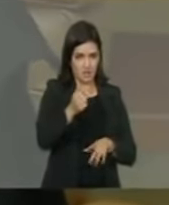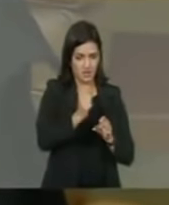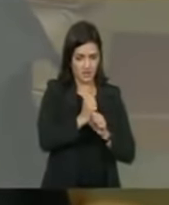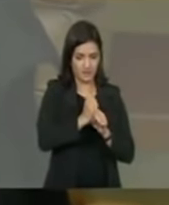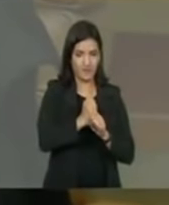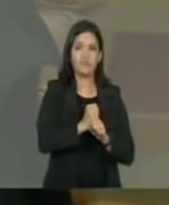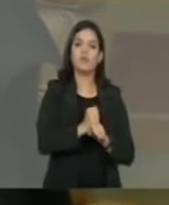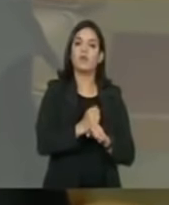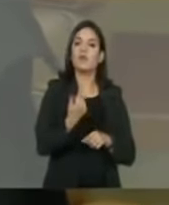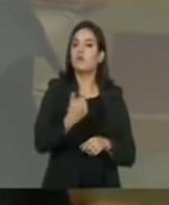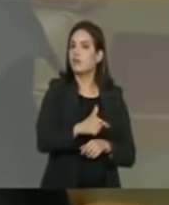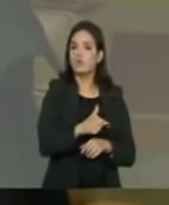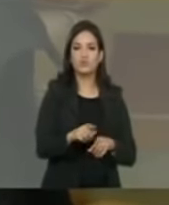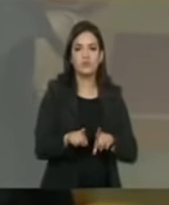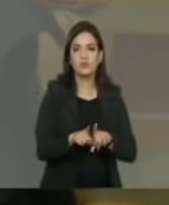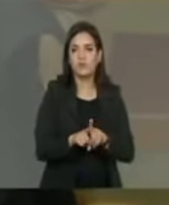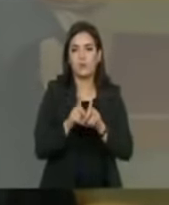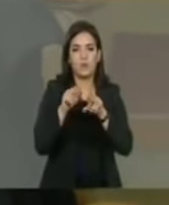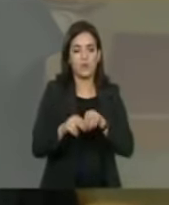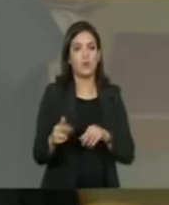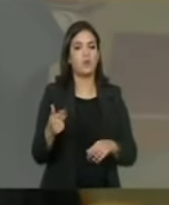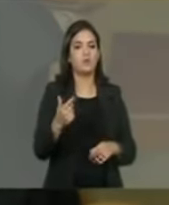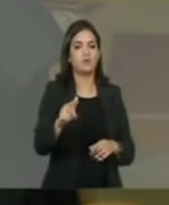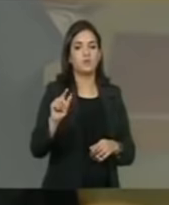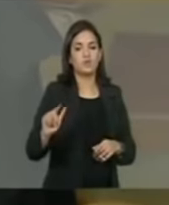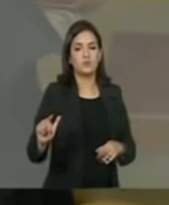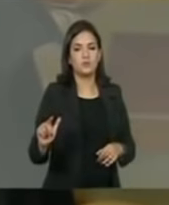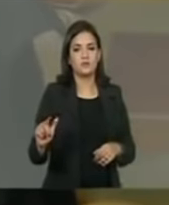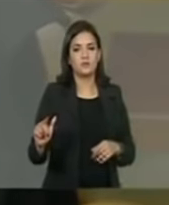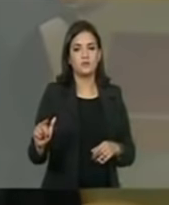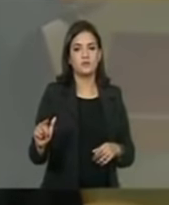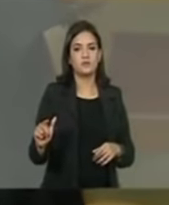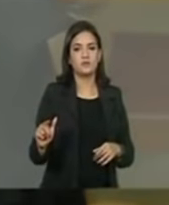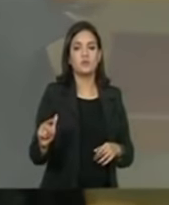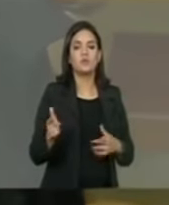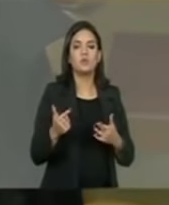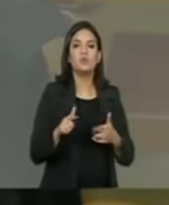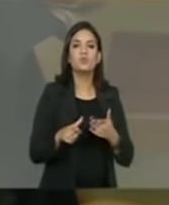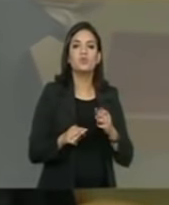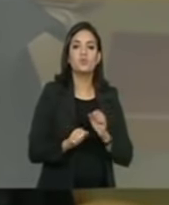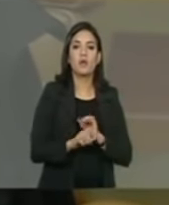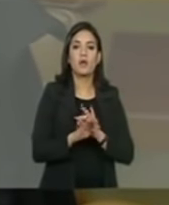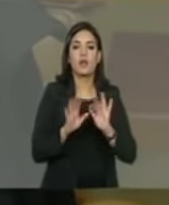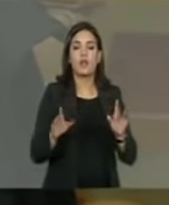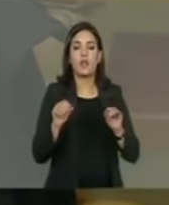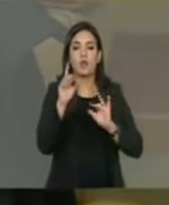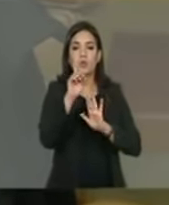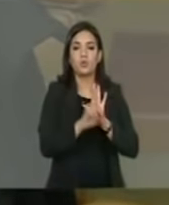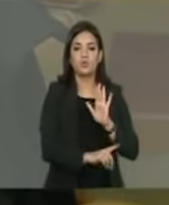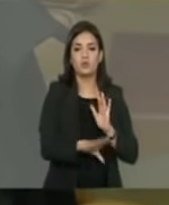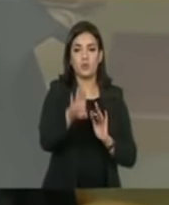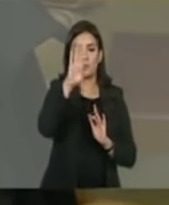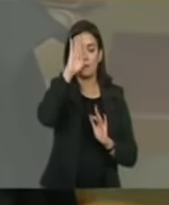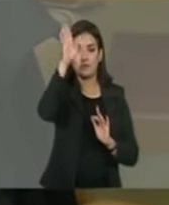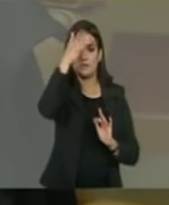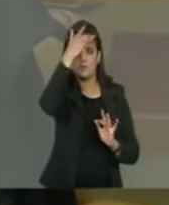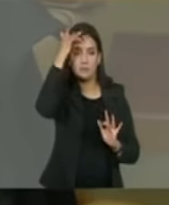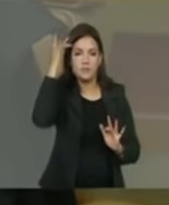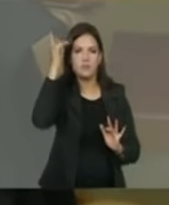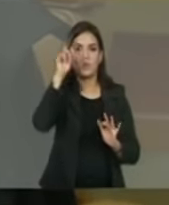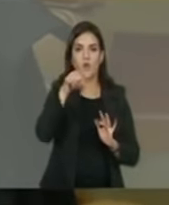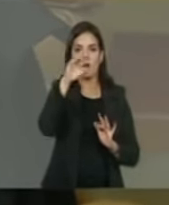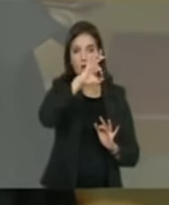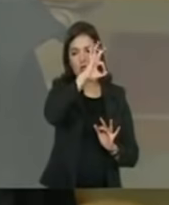previa também com as outras quatro cartas anteriores de modo explícito o direito fundamental à presunção de inocência